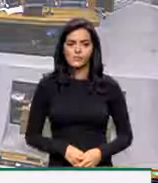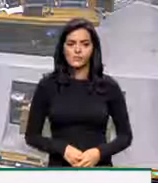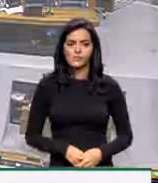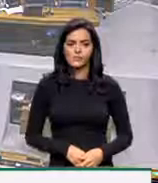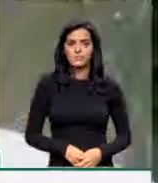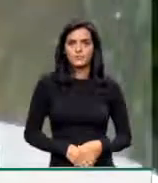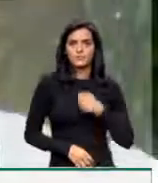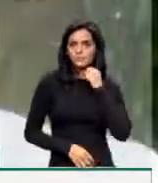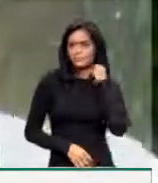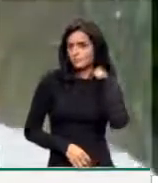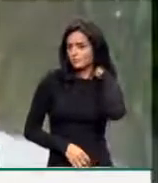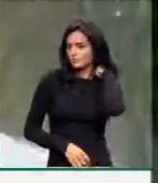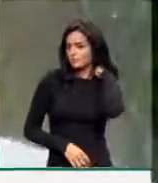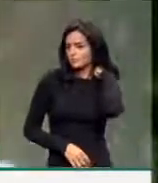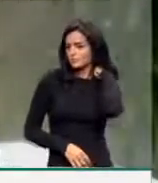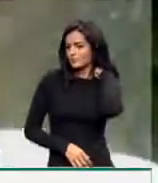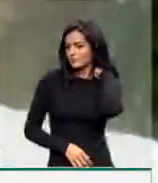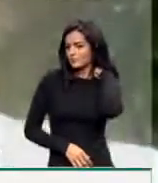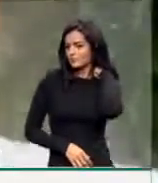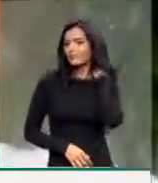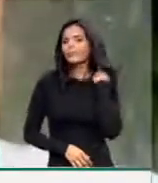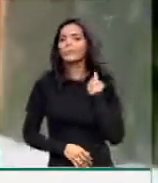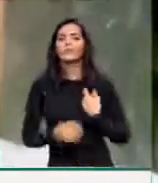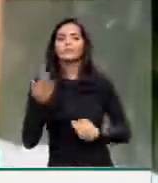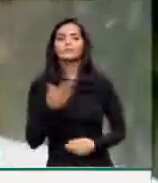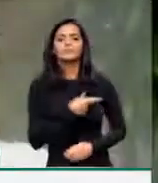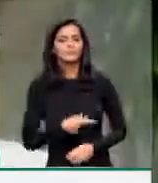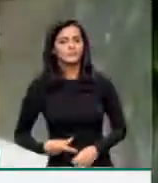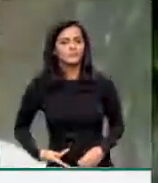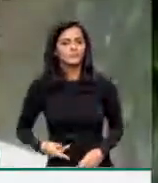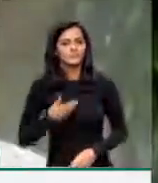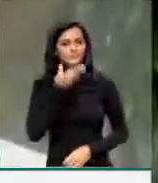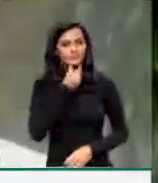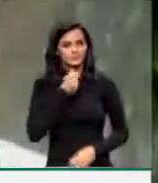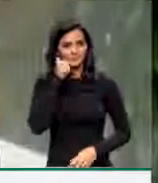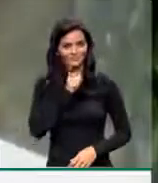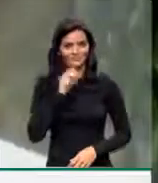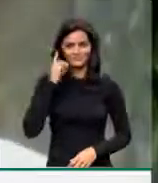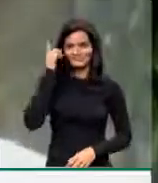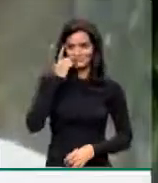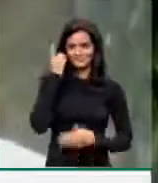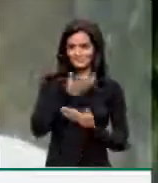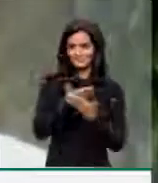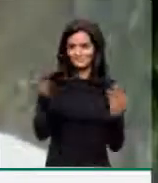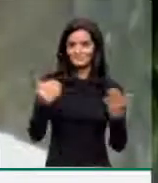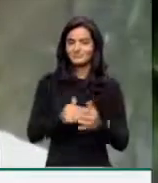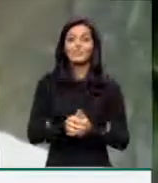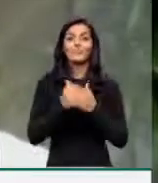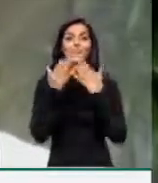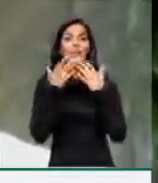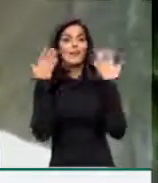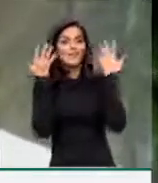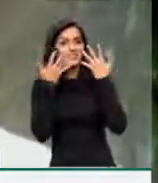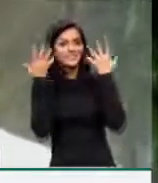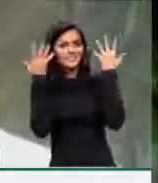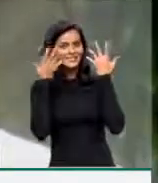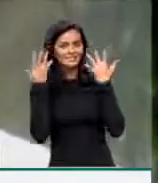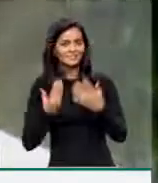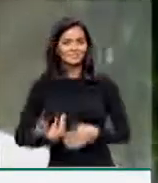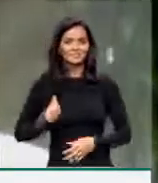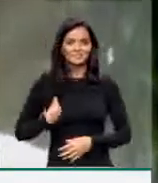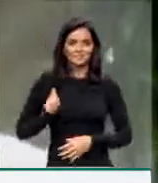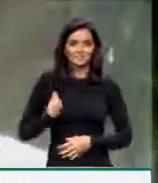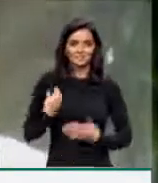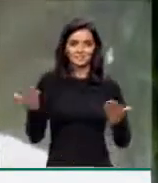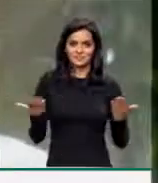Senhor presidente, senhores deputados e senhoras deputadas, é com muita alegria que participo aqui